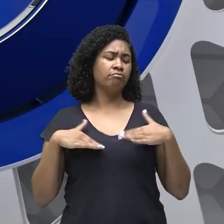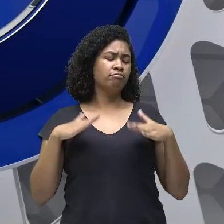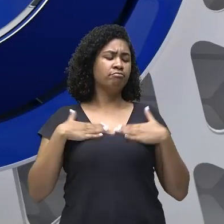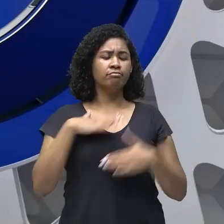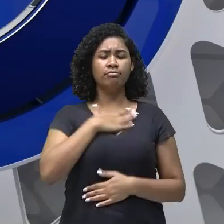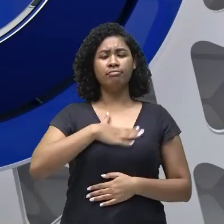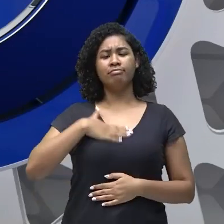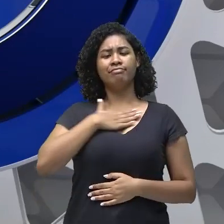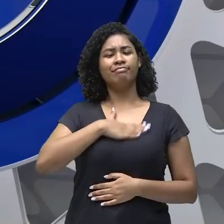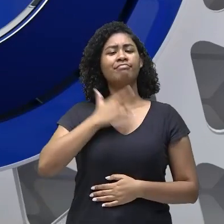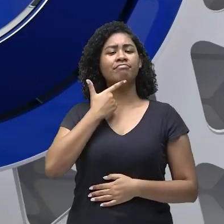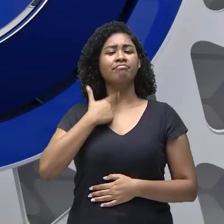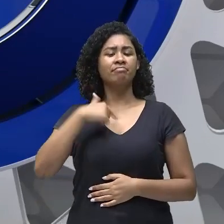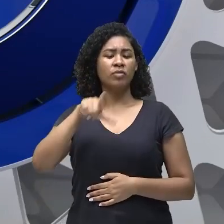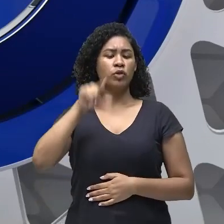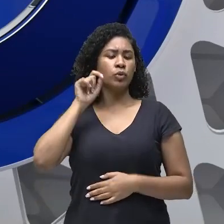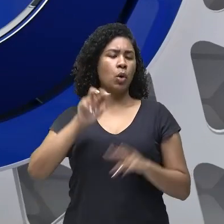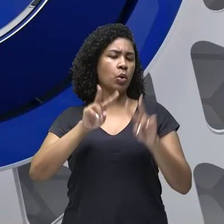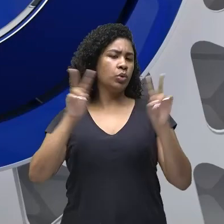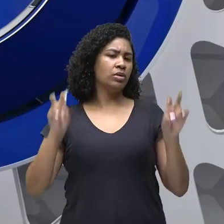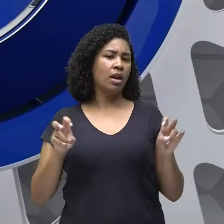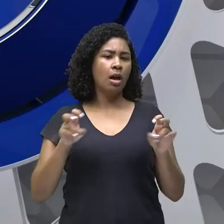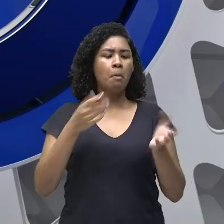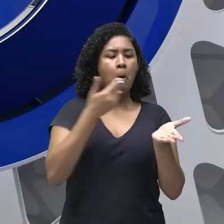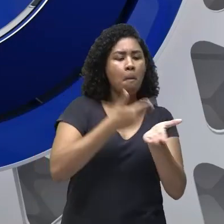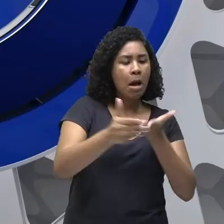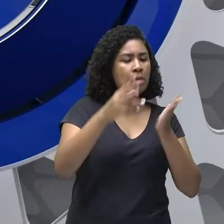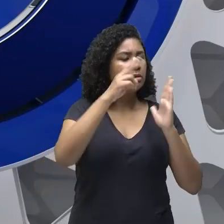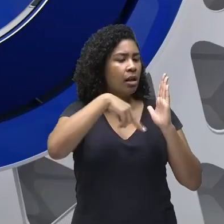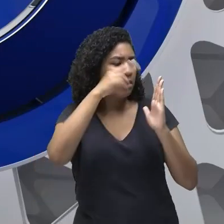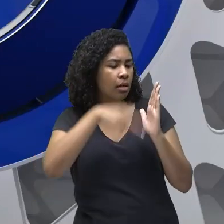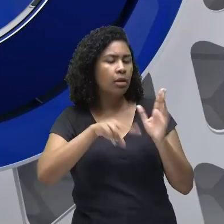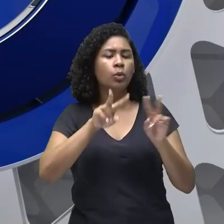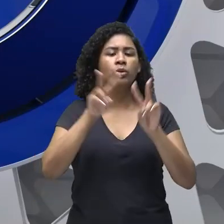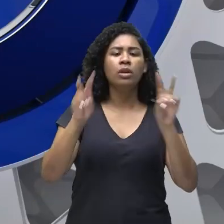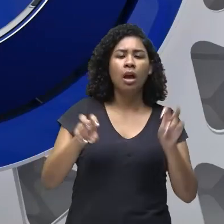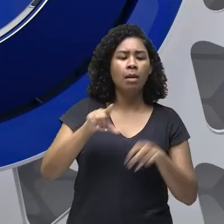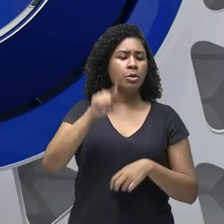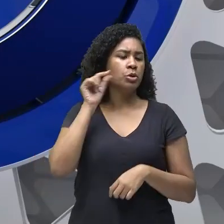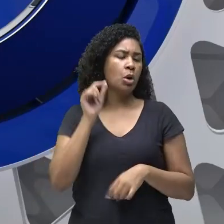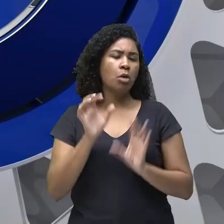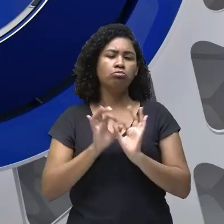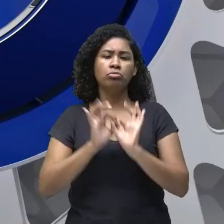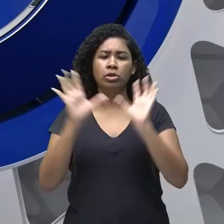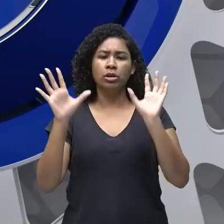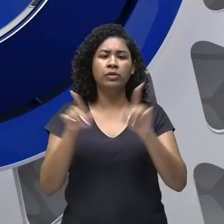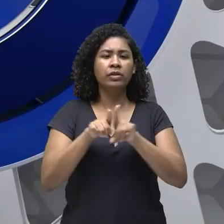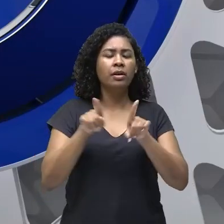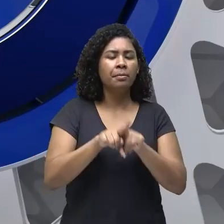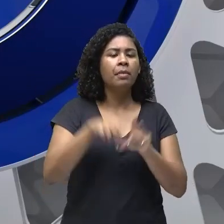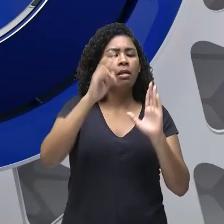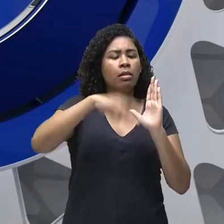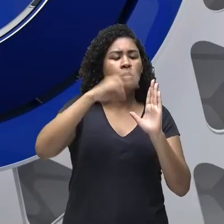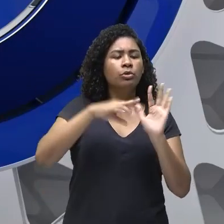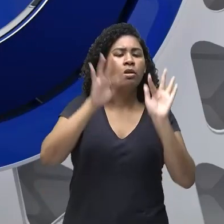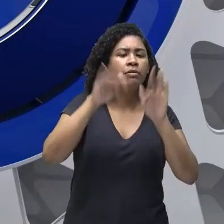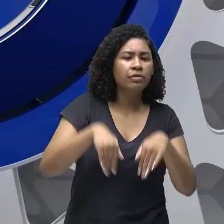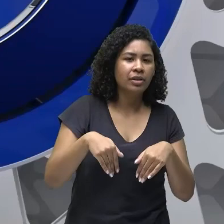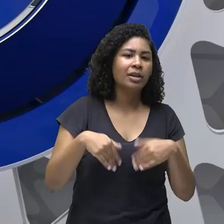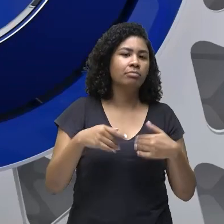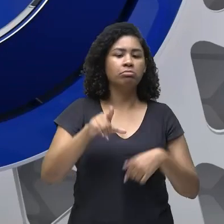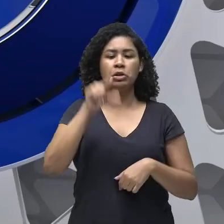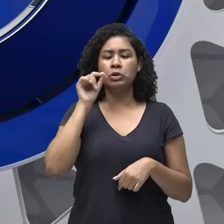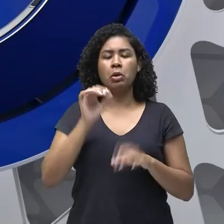você escolhe, né? Quando vai começar, sobre o que vai ler, quando vai terminar. Nós vimos aqui, por último,